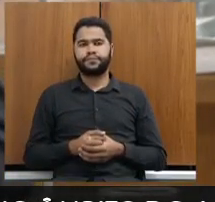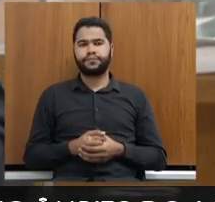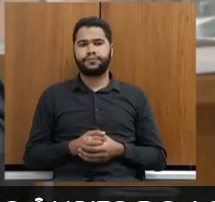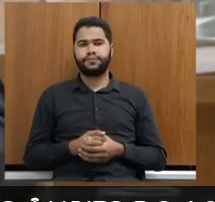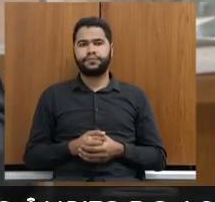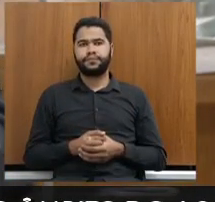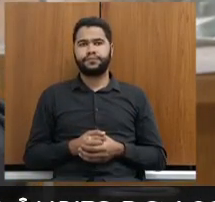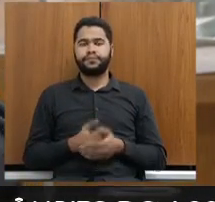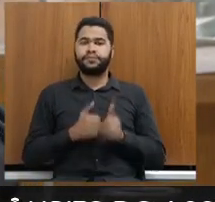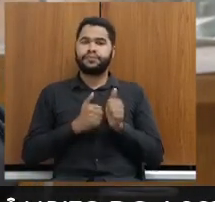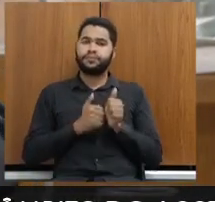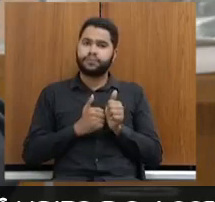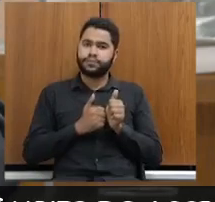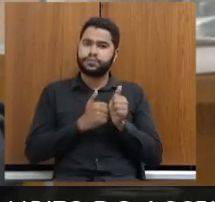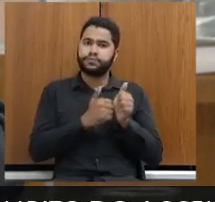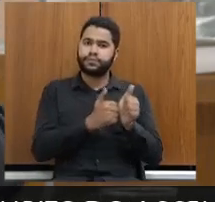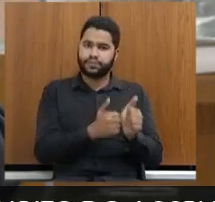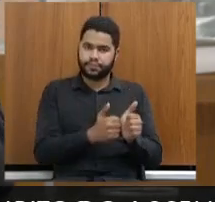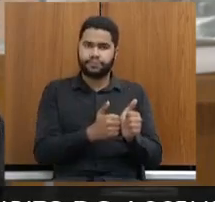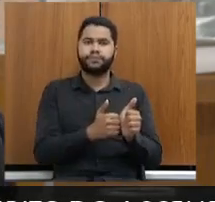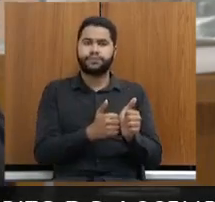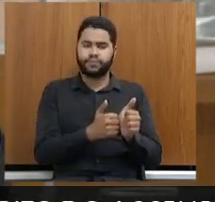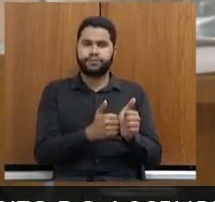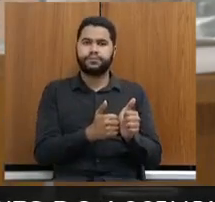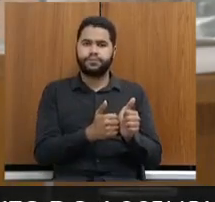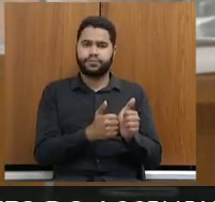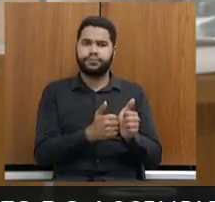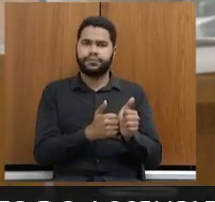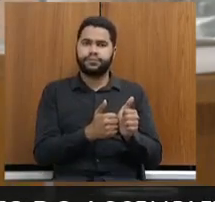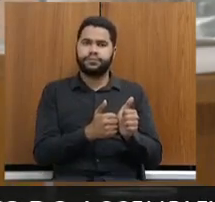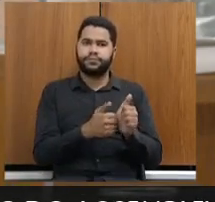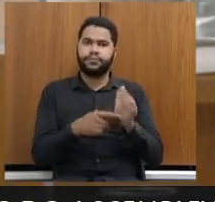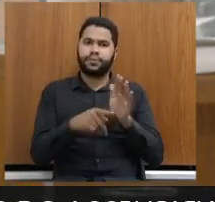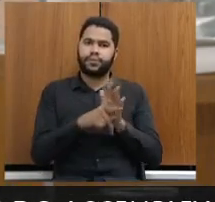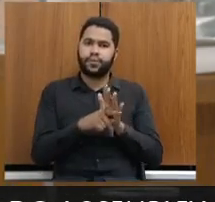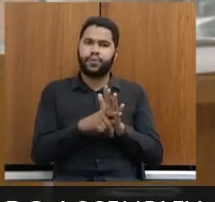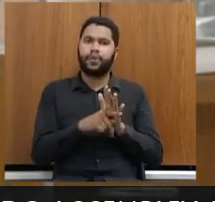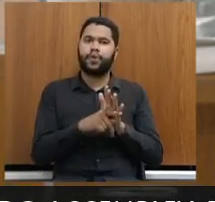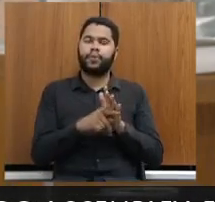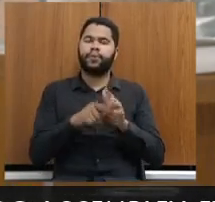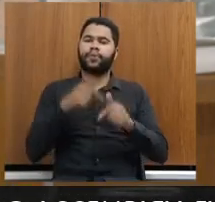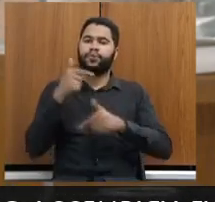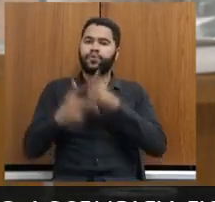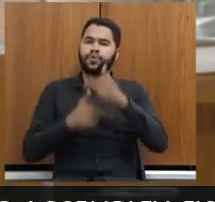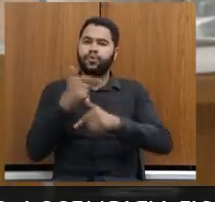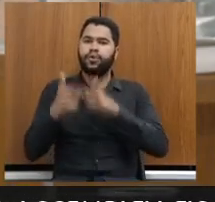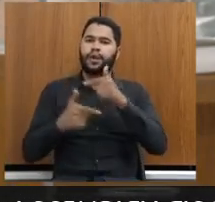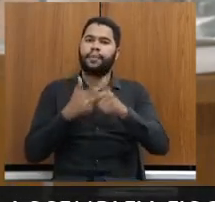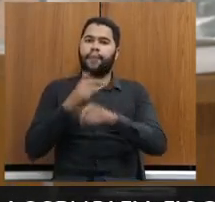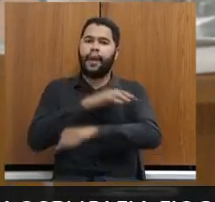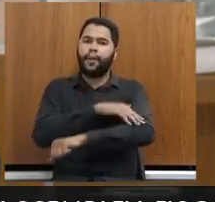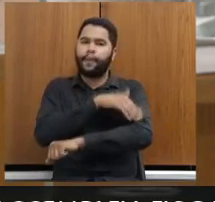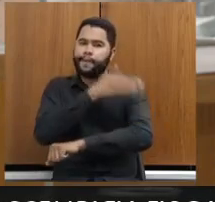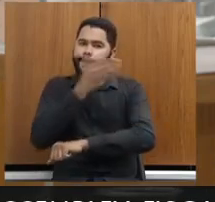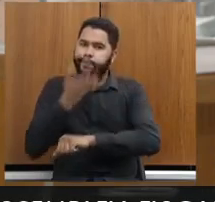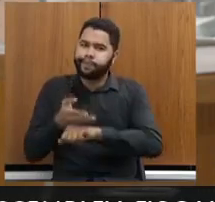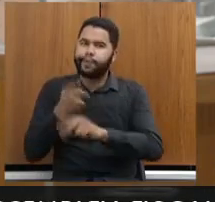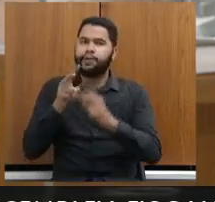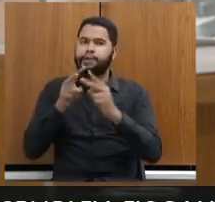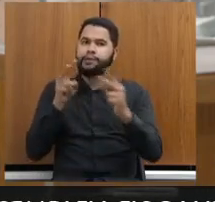e o acompanhamento do da do plantão digital está sendo feito